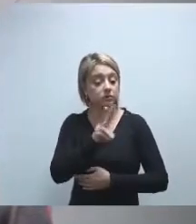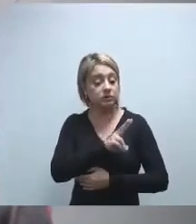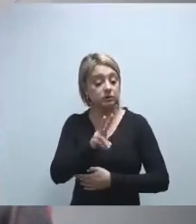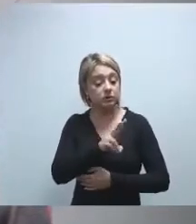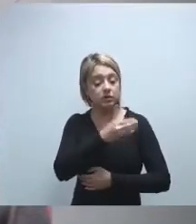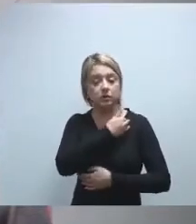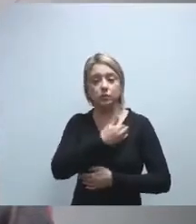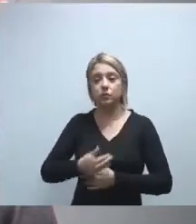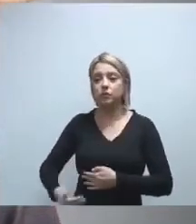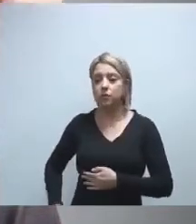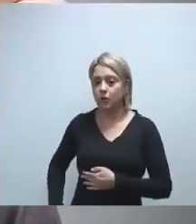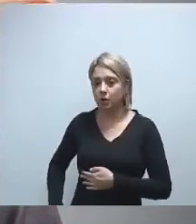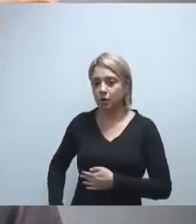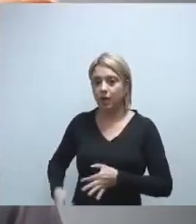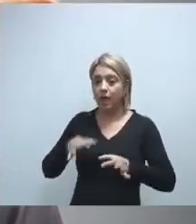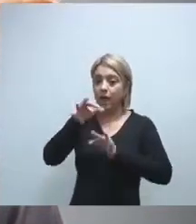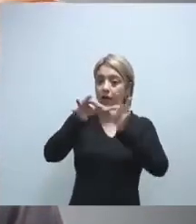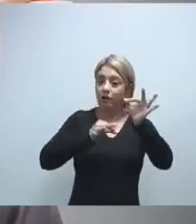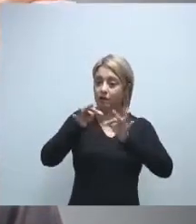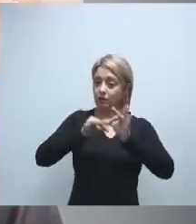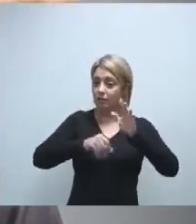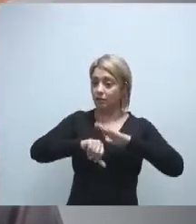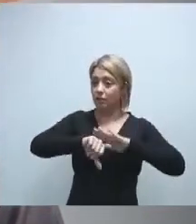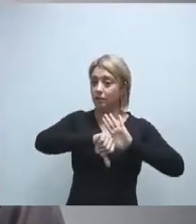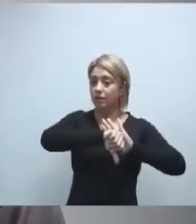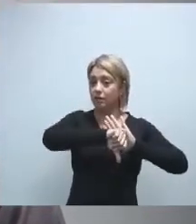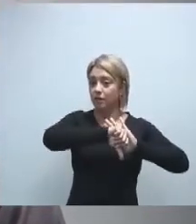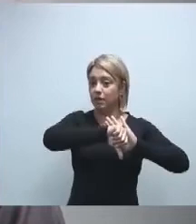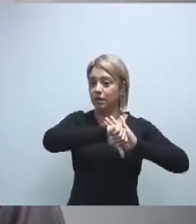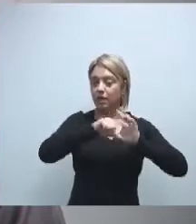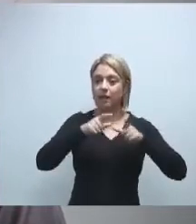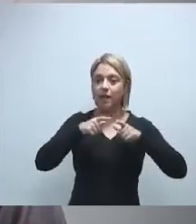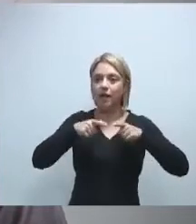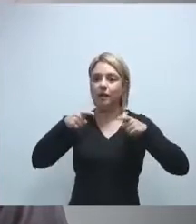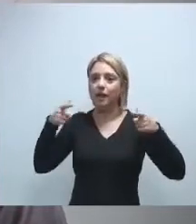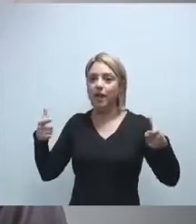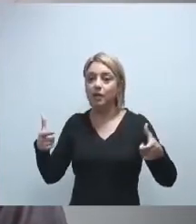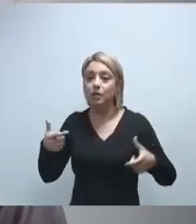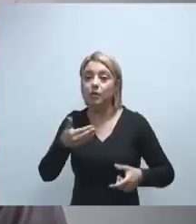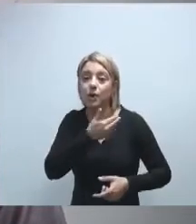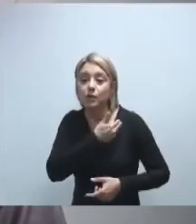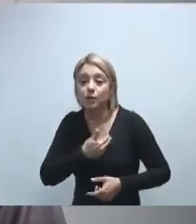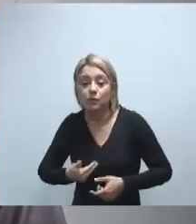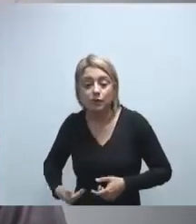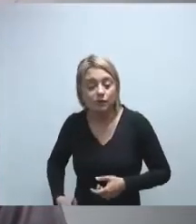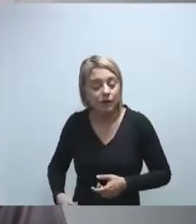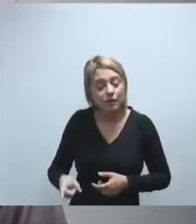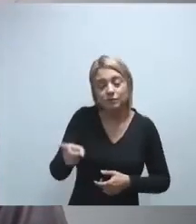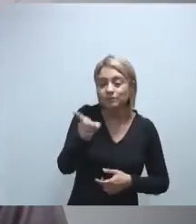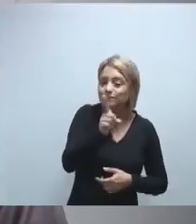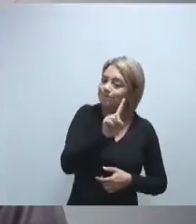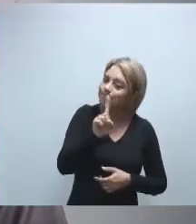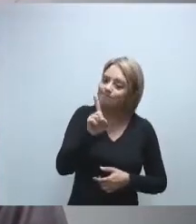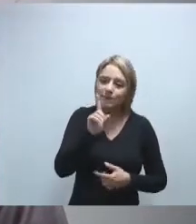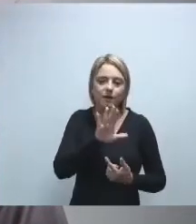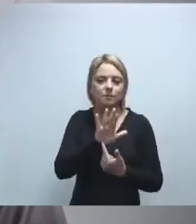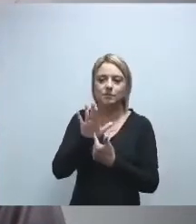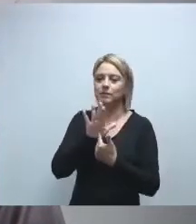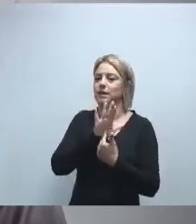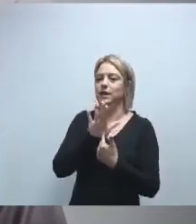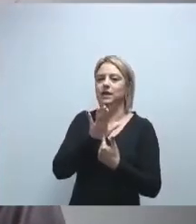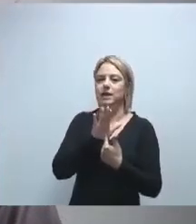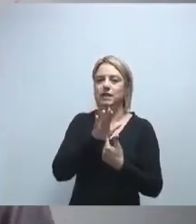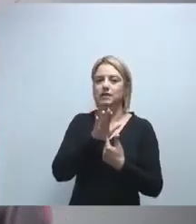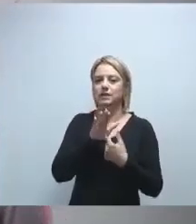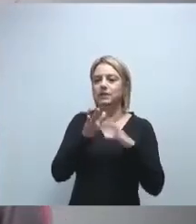a organização criminosa ela ela cresce quando o estado não não não apresenta os